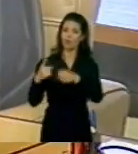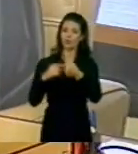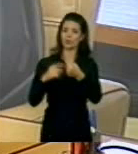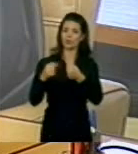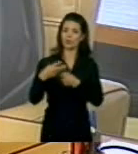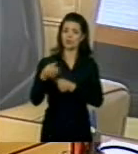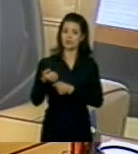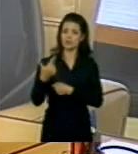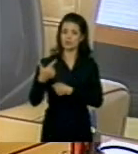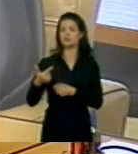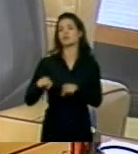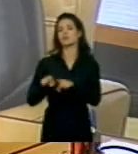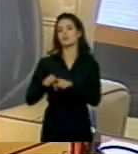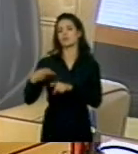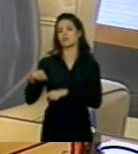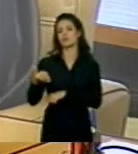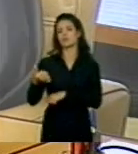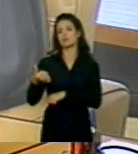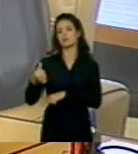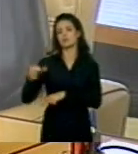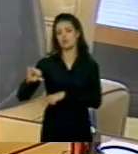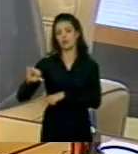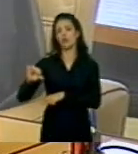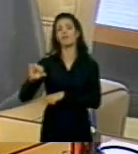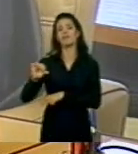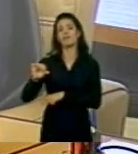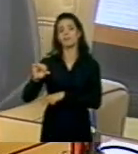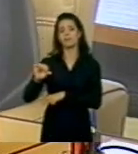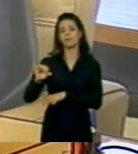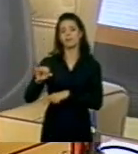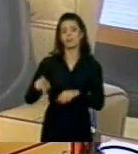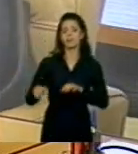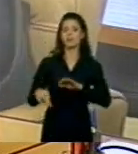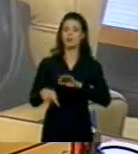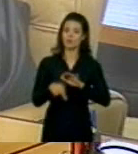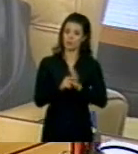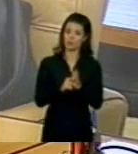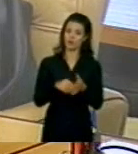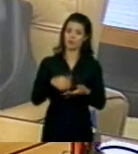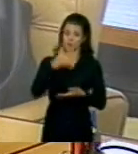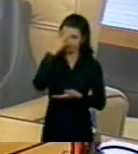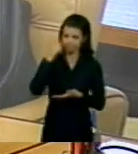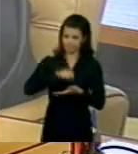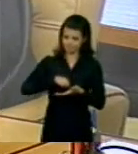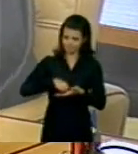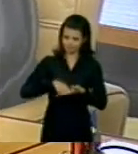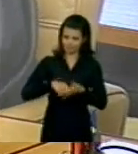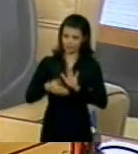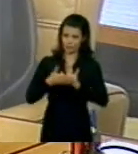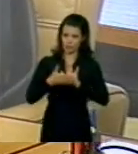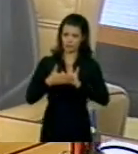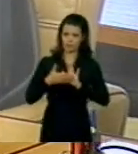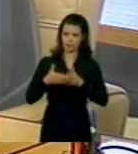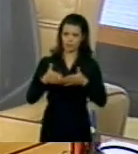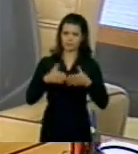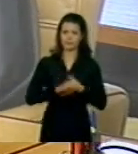312 e 309, qual seja aquela dada pela parte autora, como já expus. Analiso,